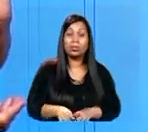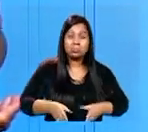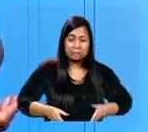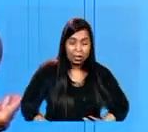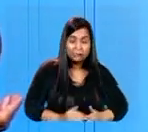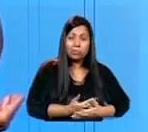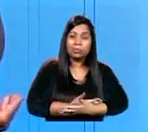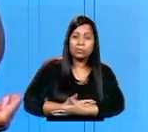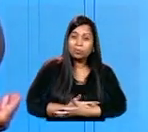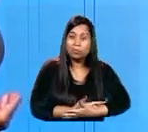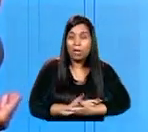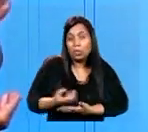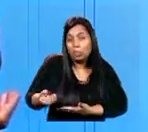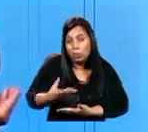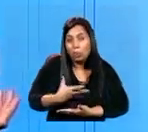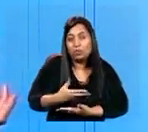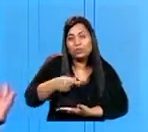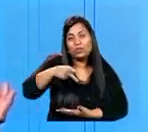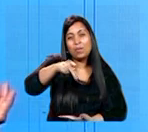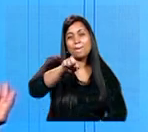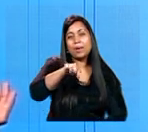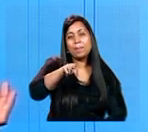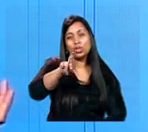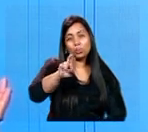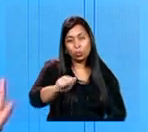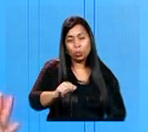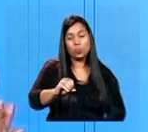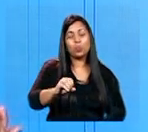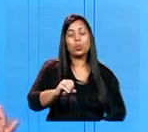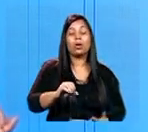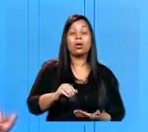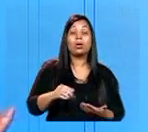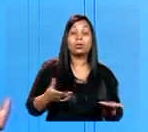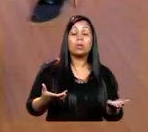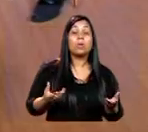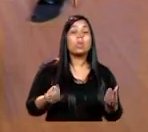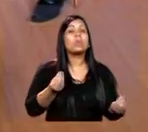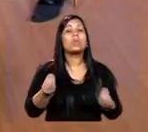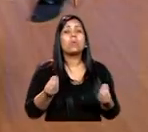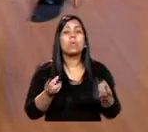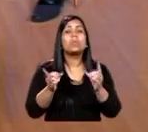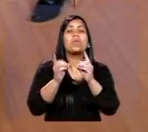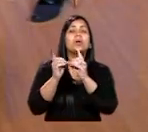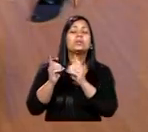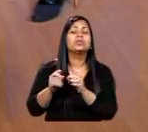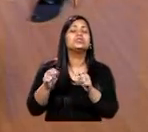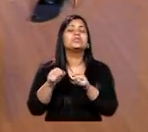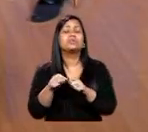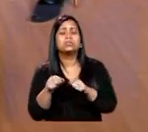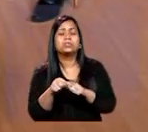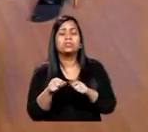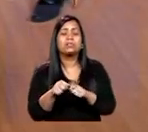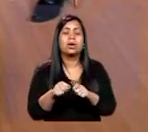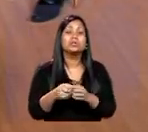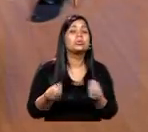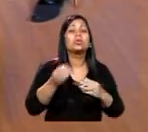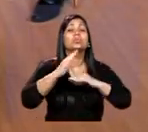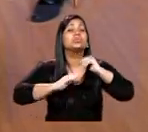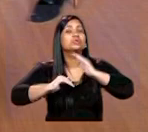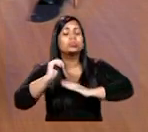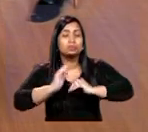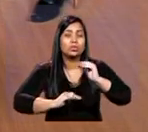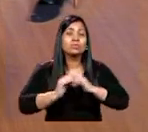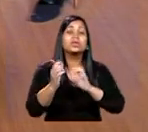que nasceram e ficaram com sequelas neurológicas, esse tipo de atendimento. Qual que é o atendimento que vocês fazem? Quais os